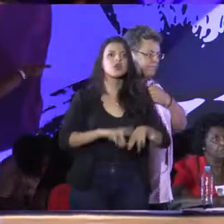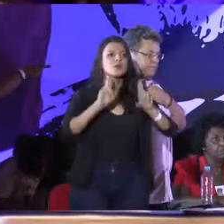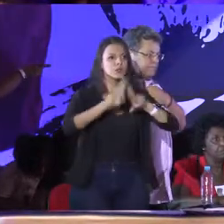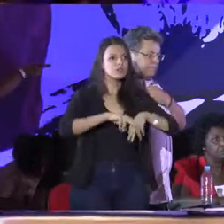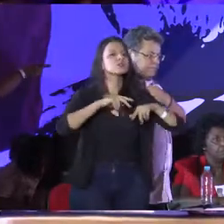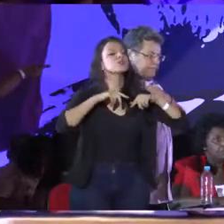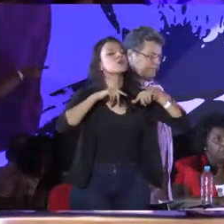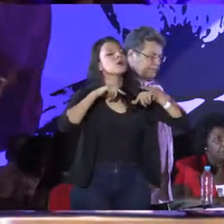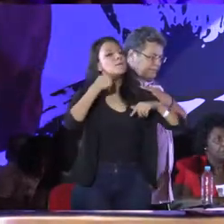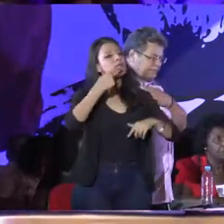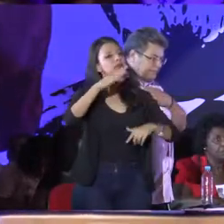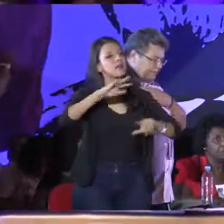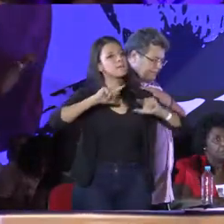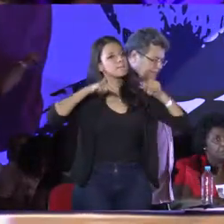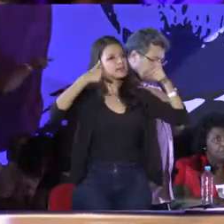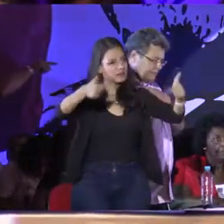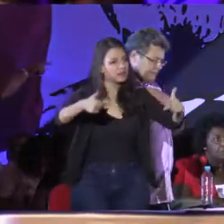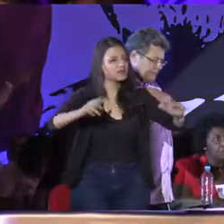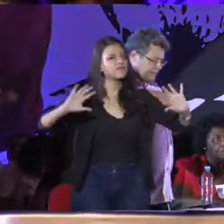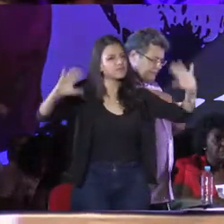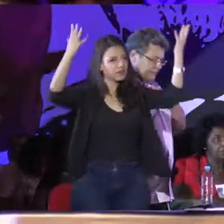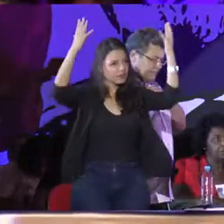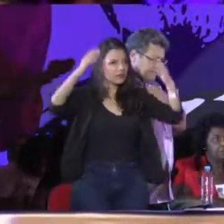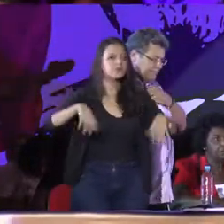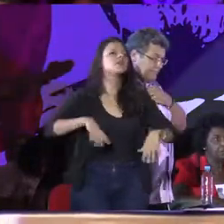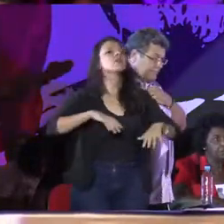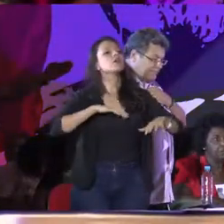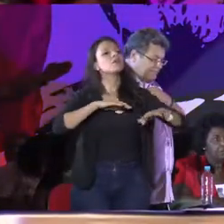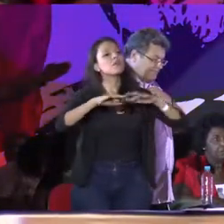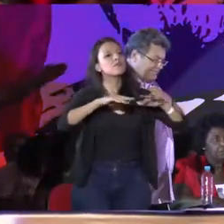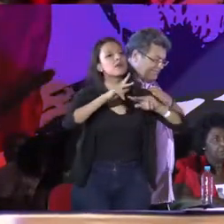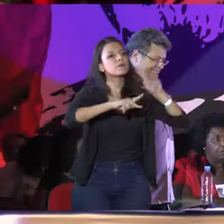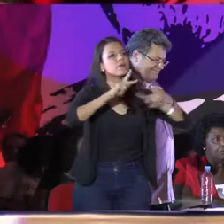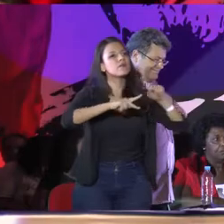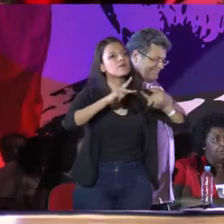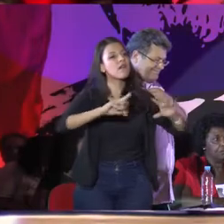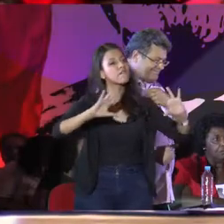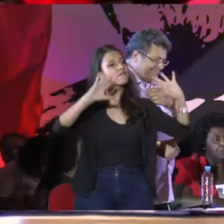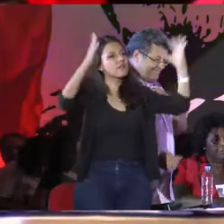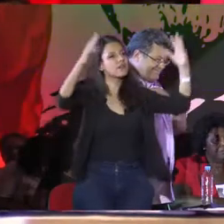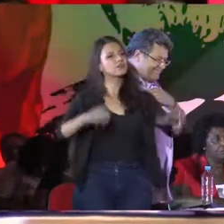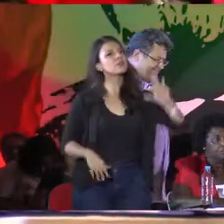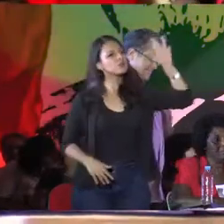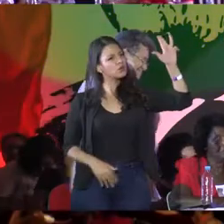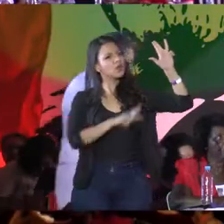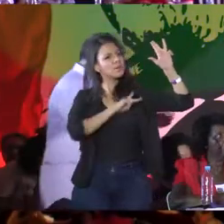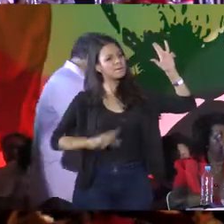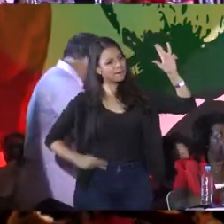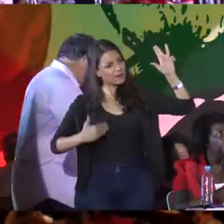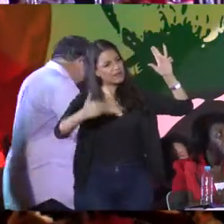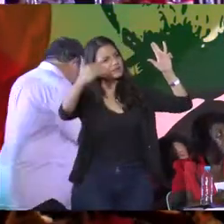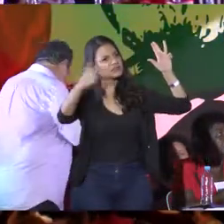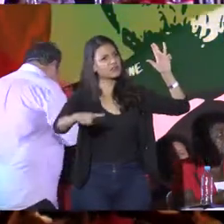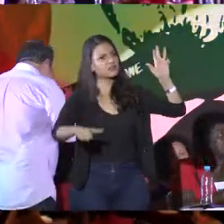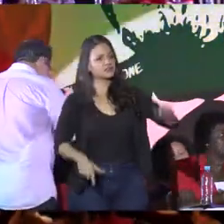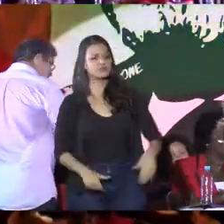viva a militância do PT, viva a militância do Movimento Popular, Lula presidente!